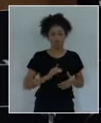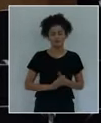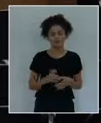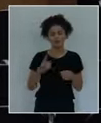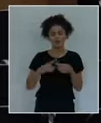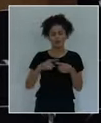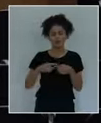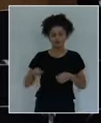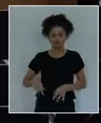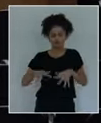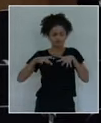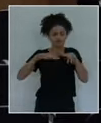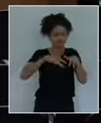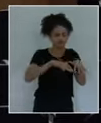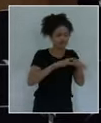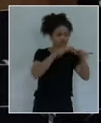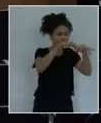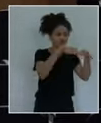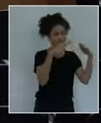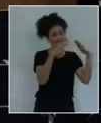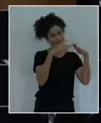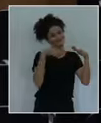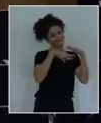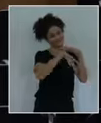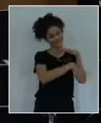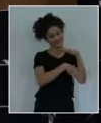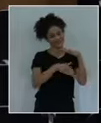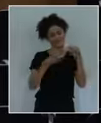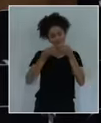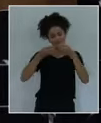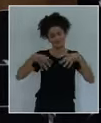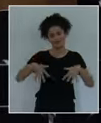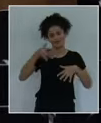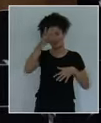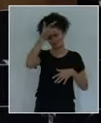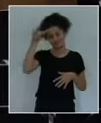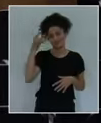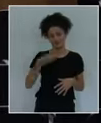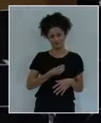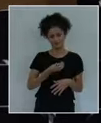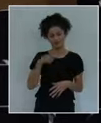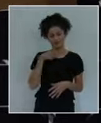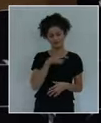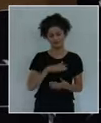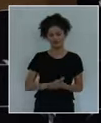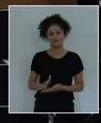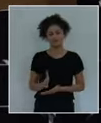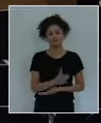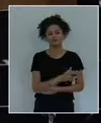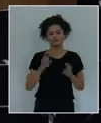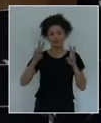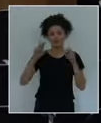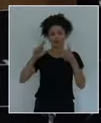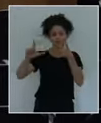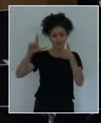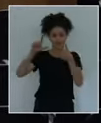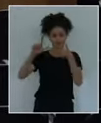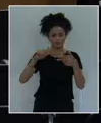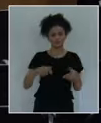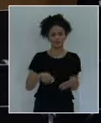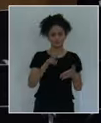devido à enxurrada entrar nas residências e causar prejuízo aos moradores. Nas matérias legislativas, realizou leitura do projeto de